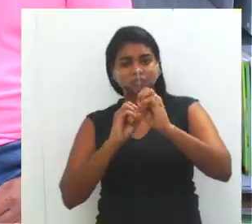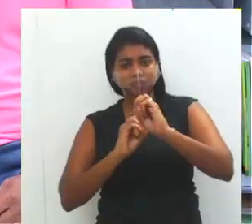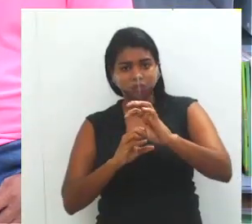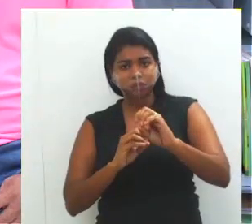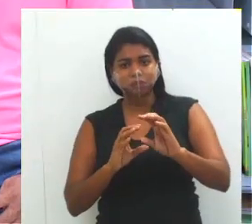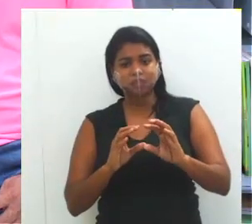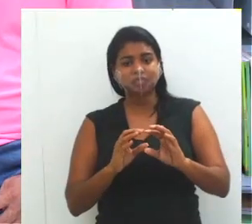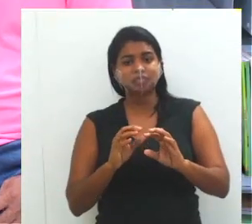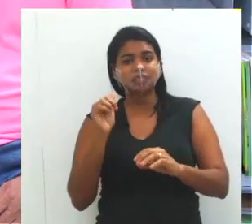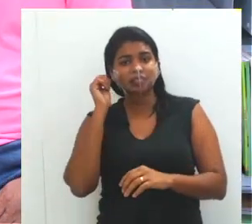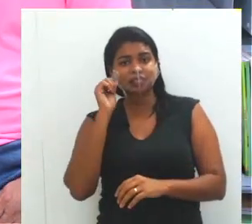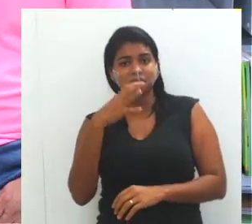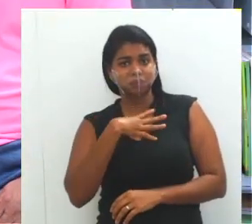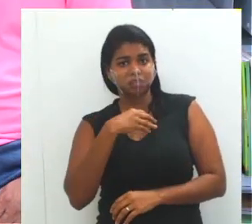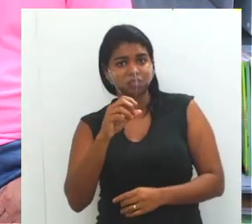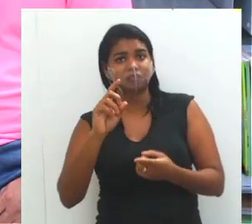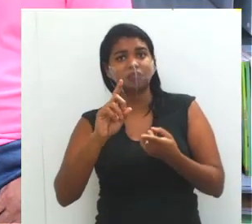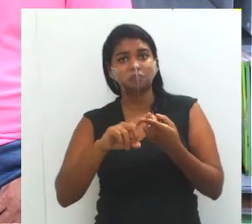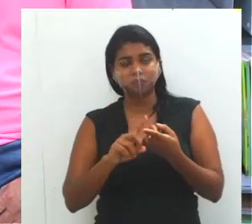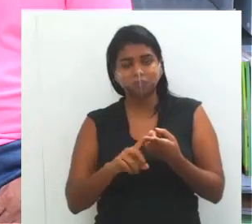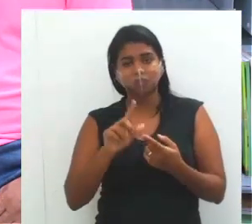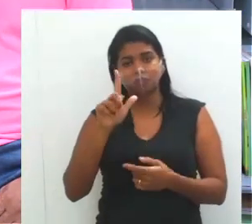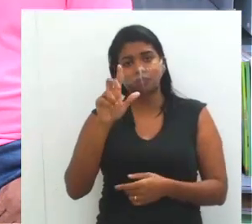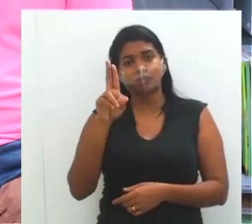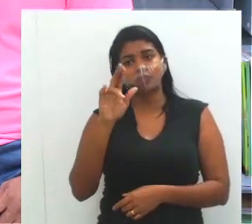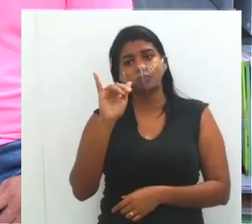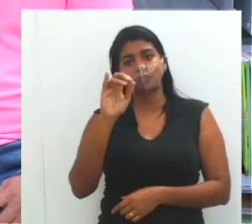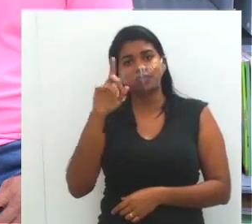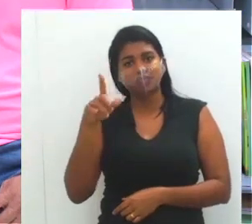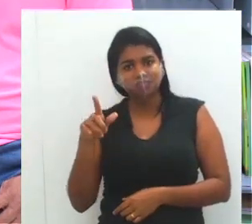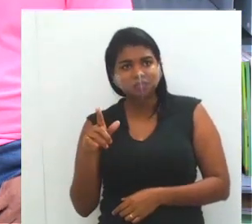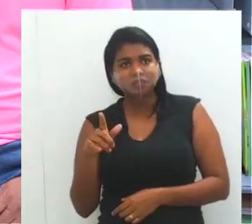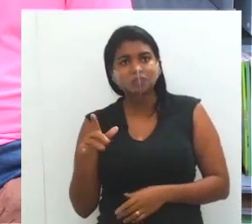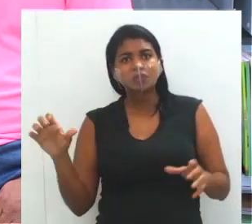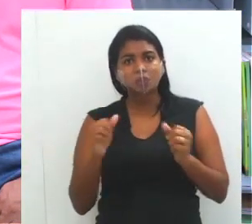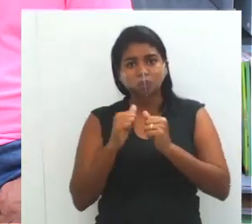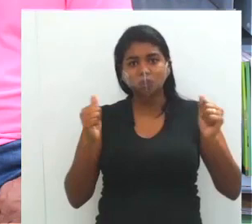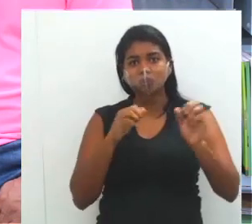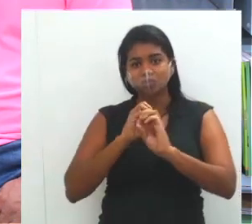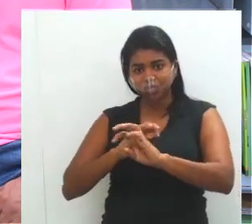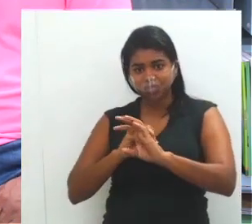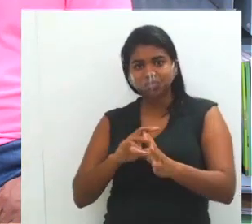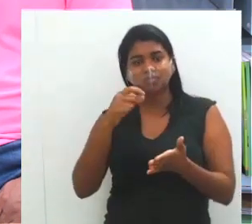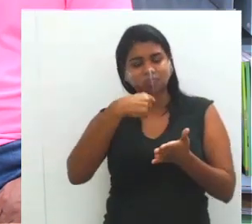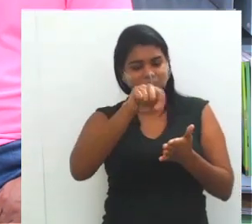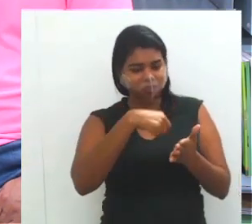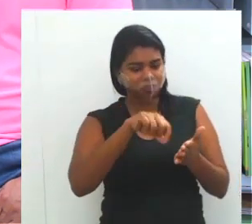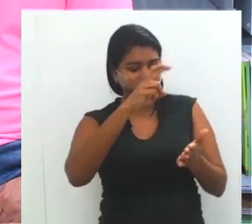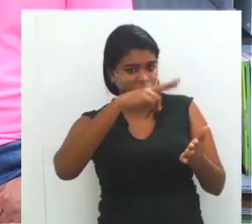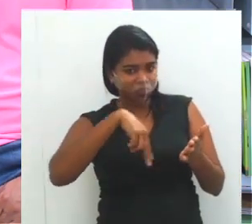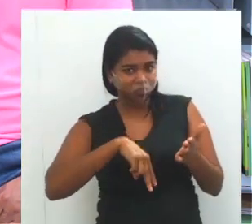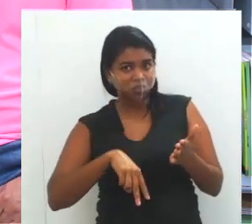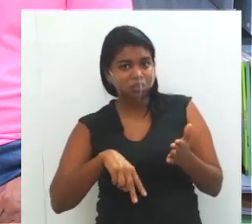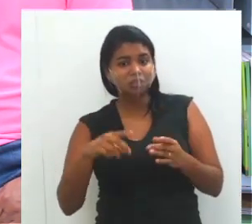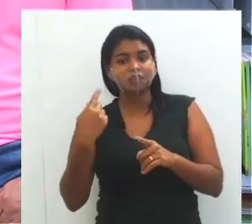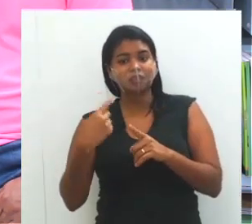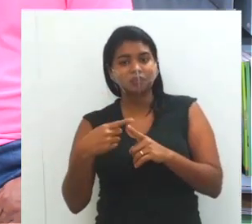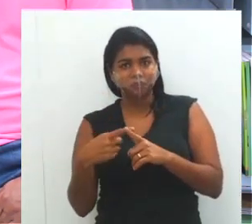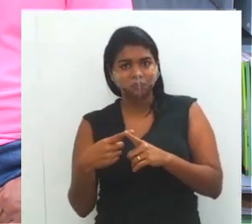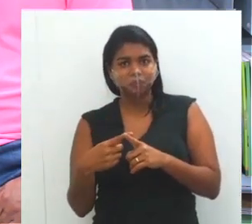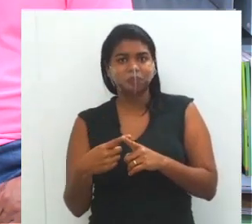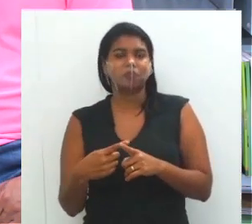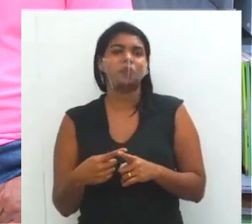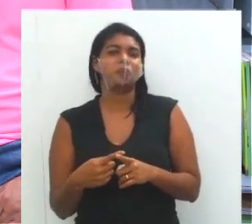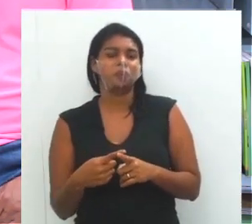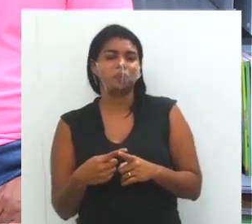as filhas dele, quanto para Luiz Gonzaga. Certo? Então ele assimilou, ele aprendeu a ler, a escrever, justamente porque foi apadrinhado